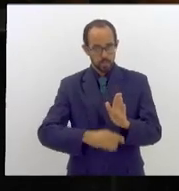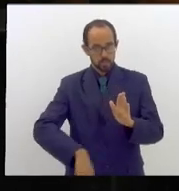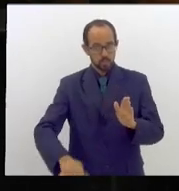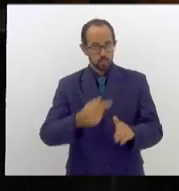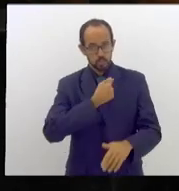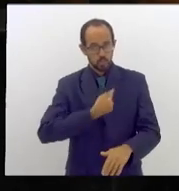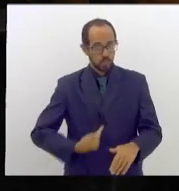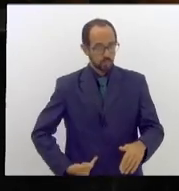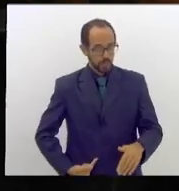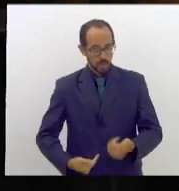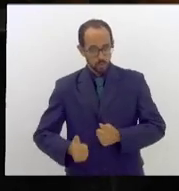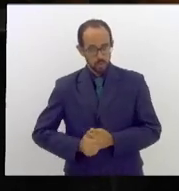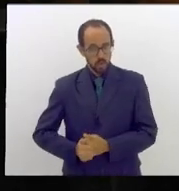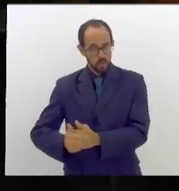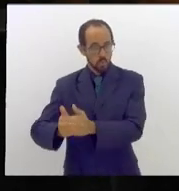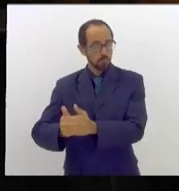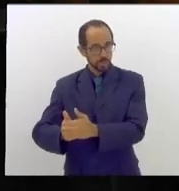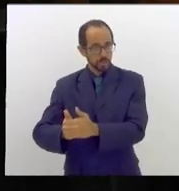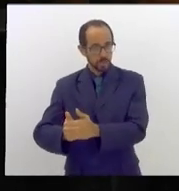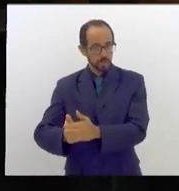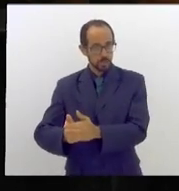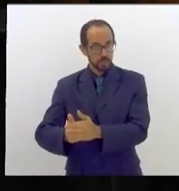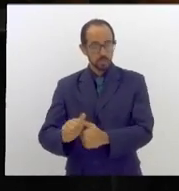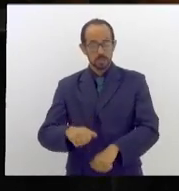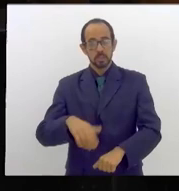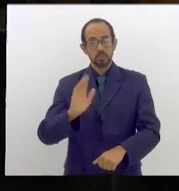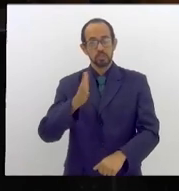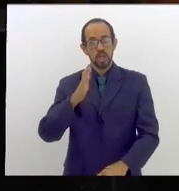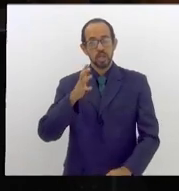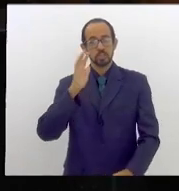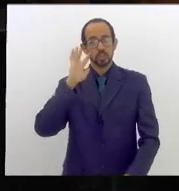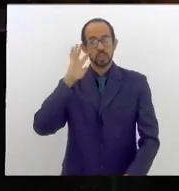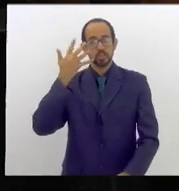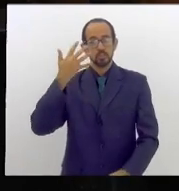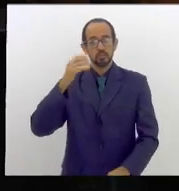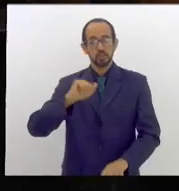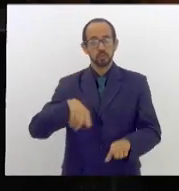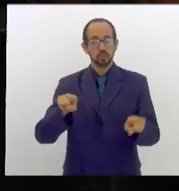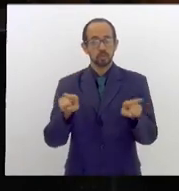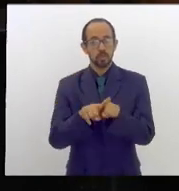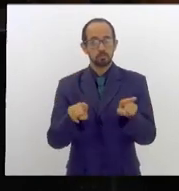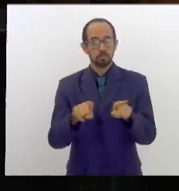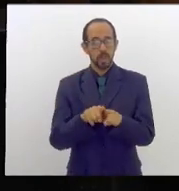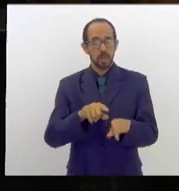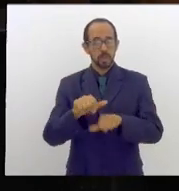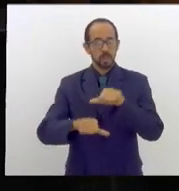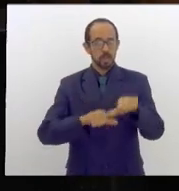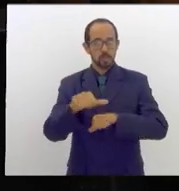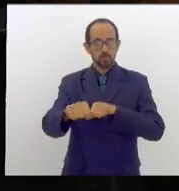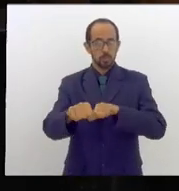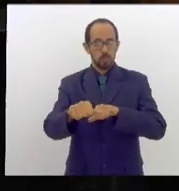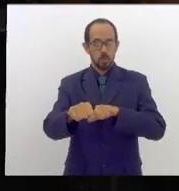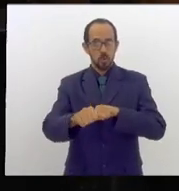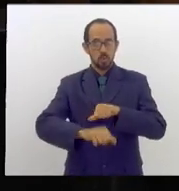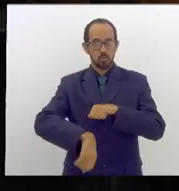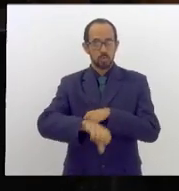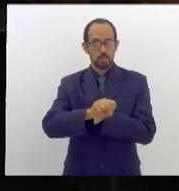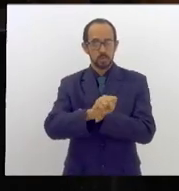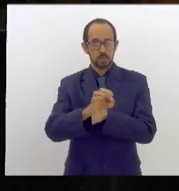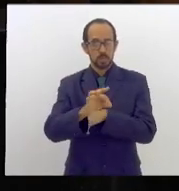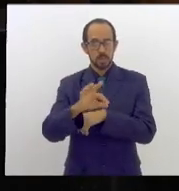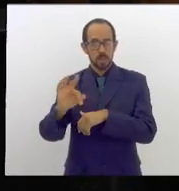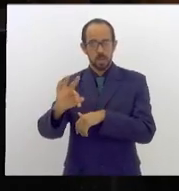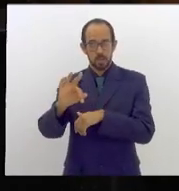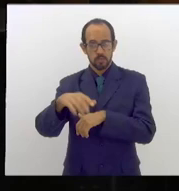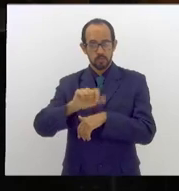a mesma já tinha decidido e se transformou no Supremo em tema